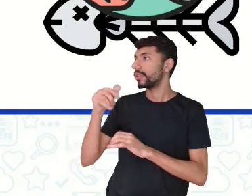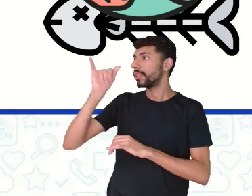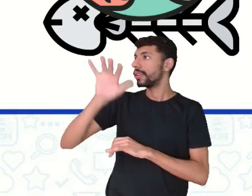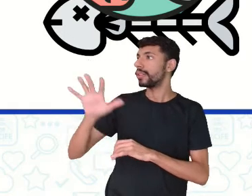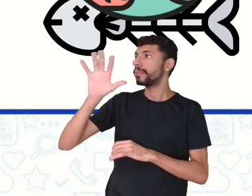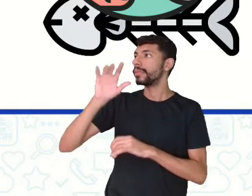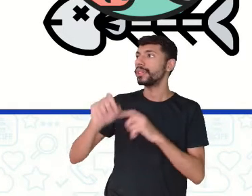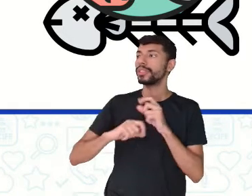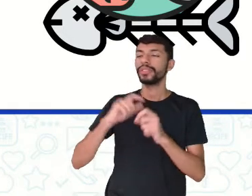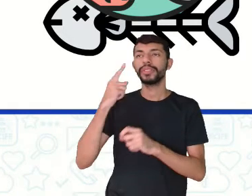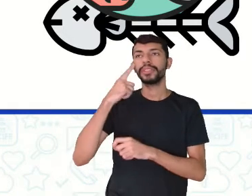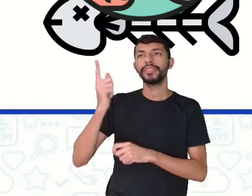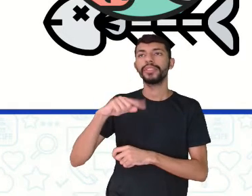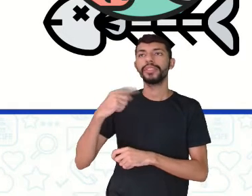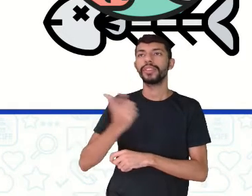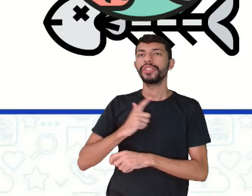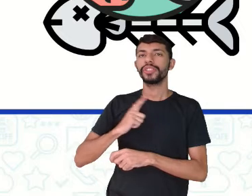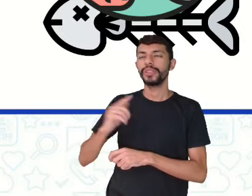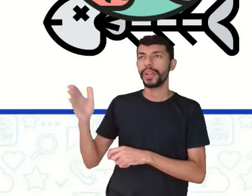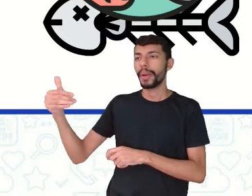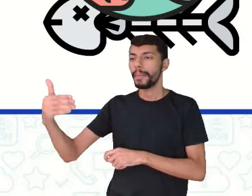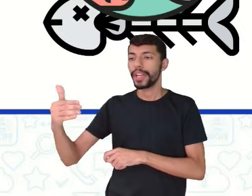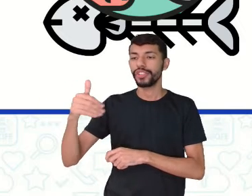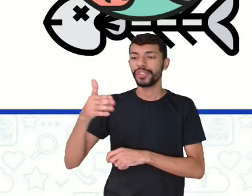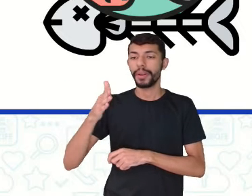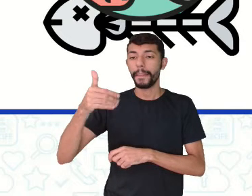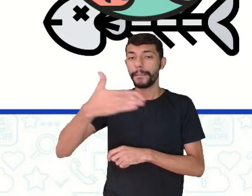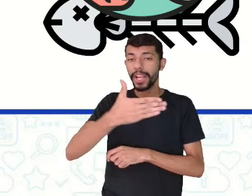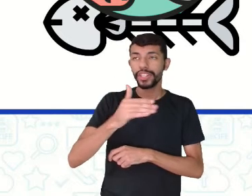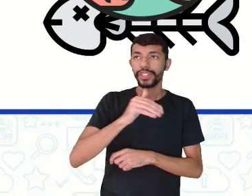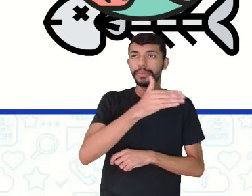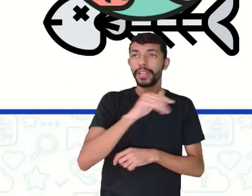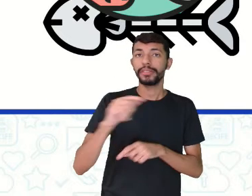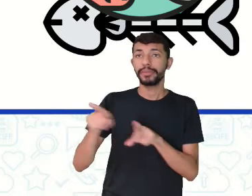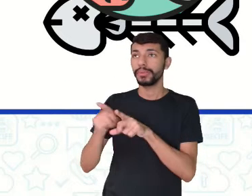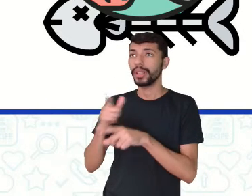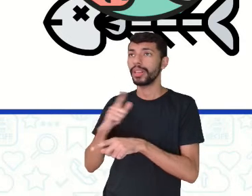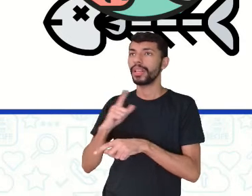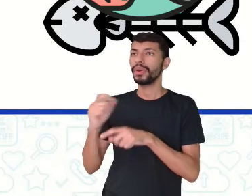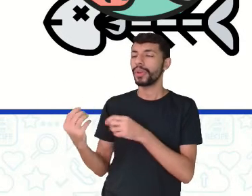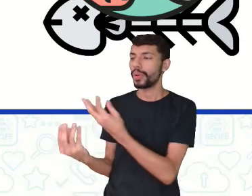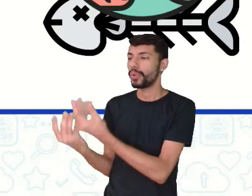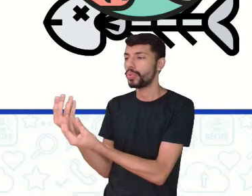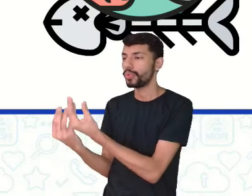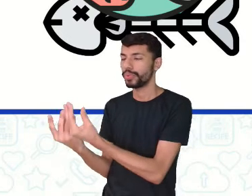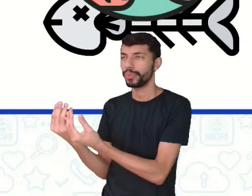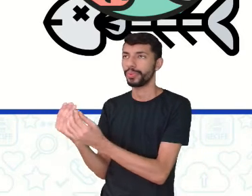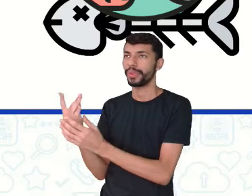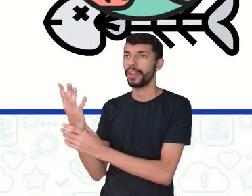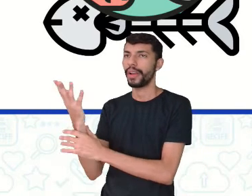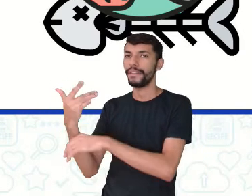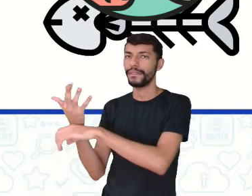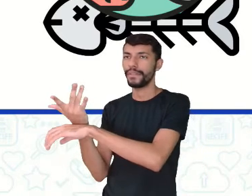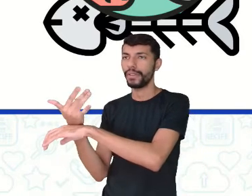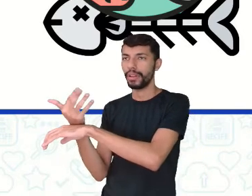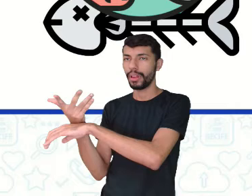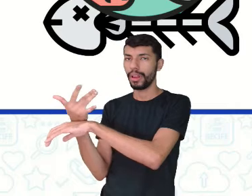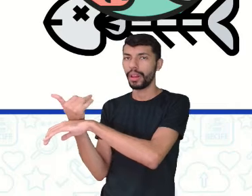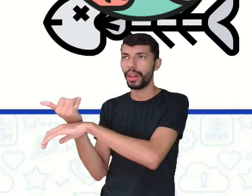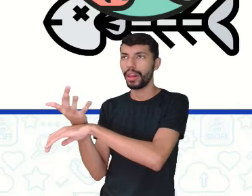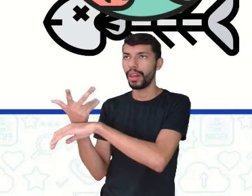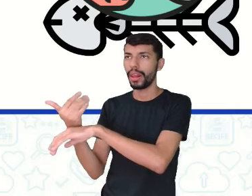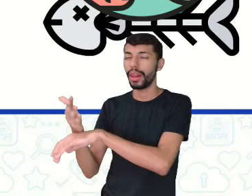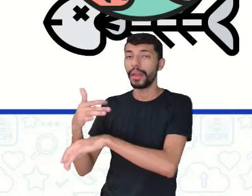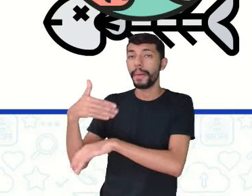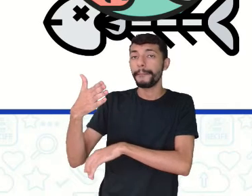temos aqui vários peixes, né? Nós temos as algas, peixes de vários tamanhos.